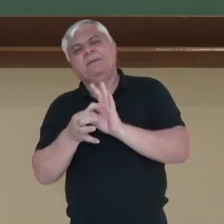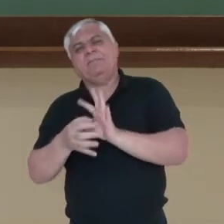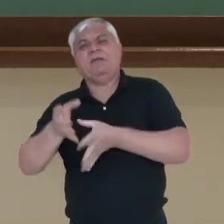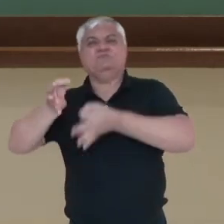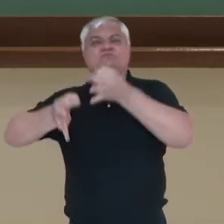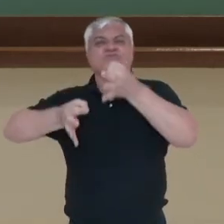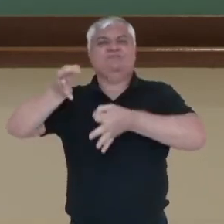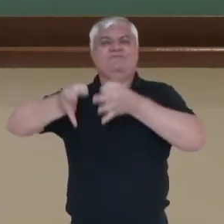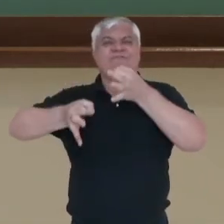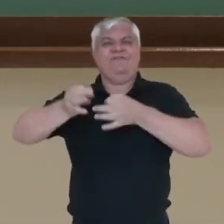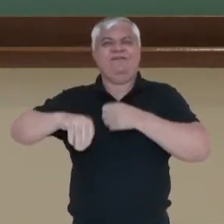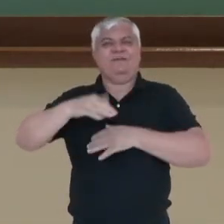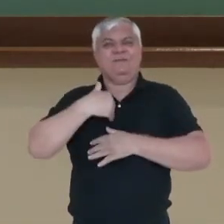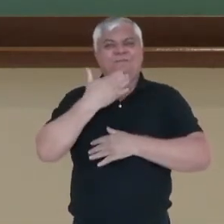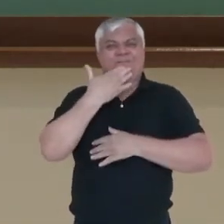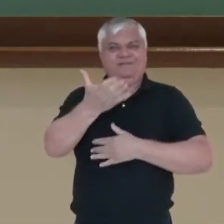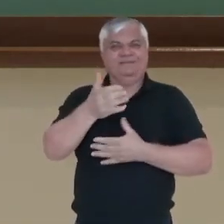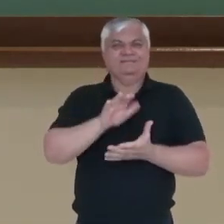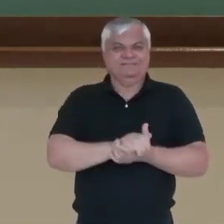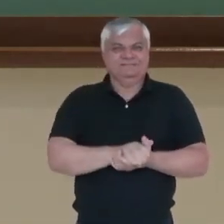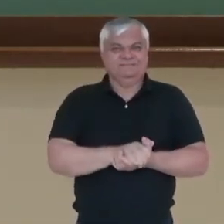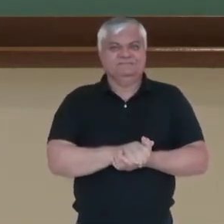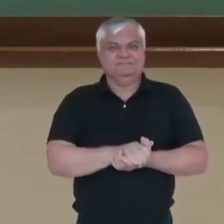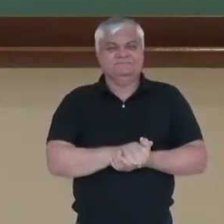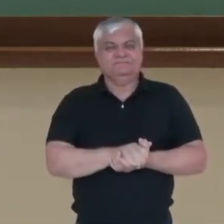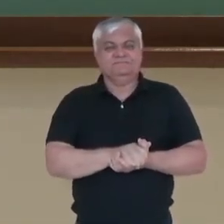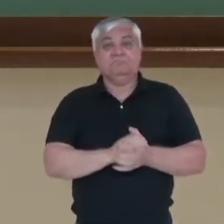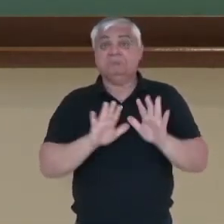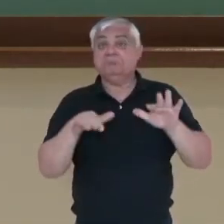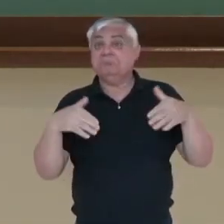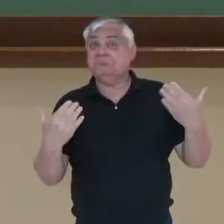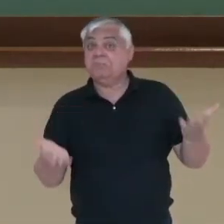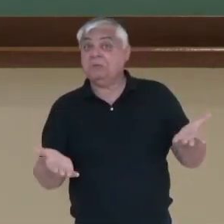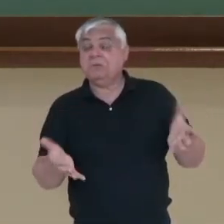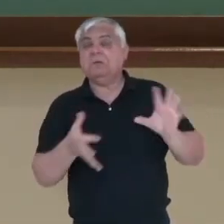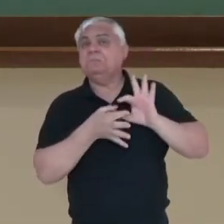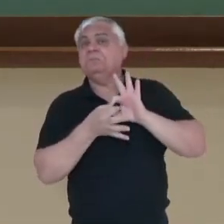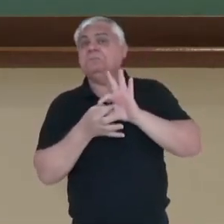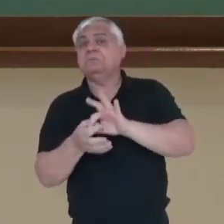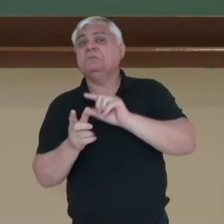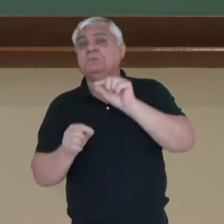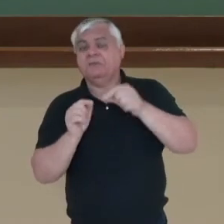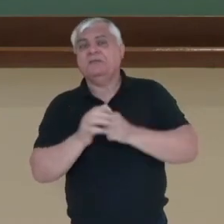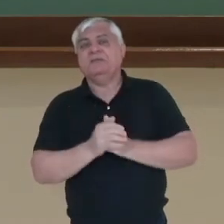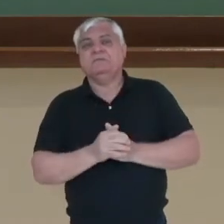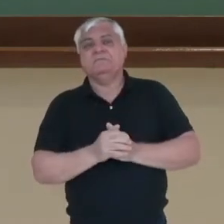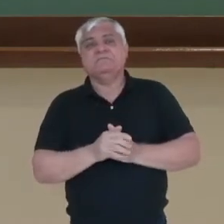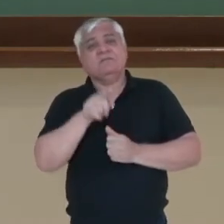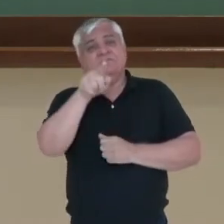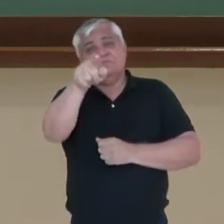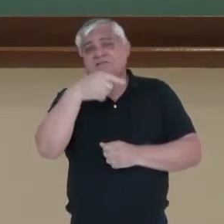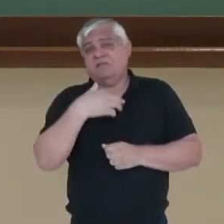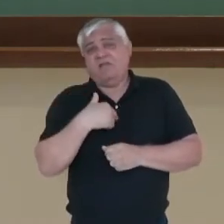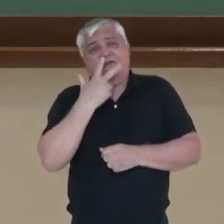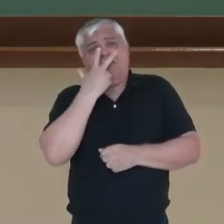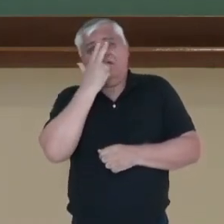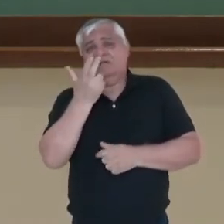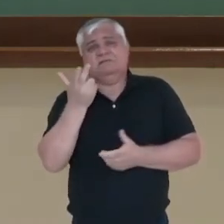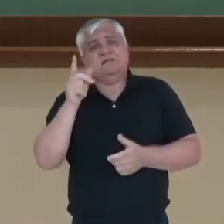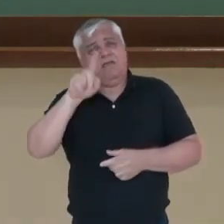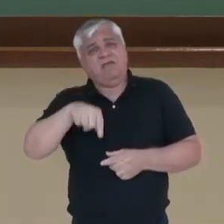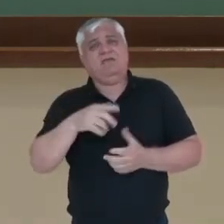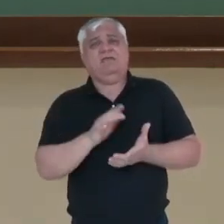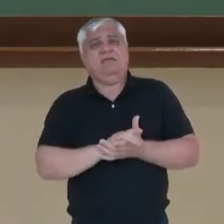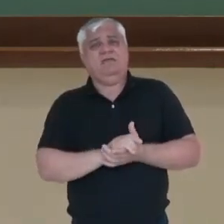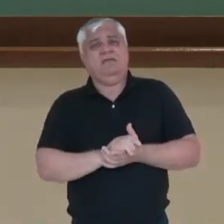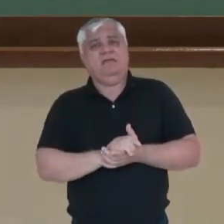o discurso manifestado. E quais são esses argumentos? Aqueles que você achar que vão fazer o quê?